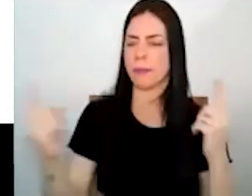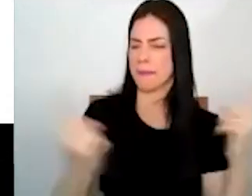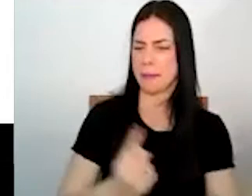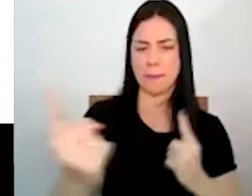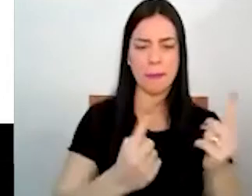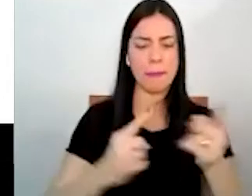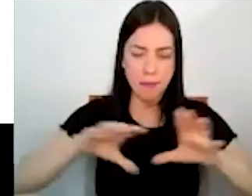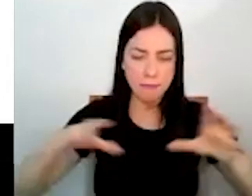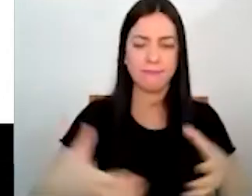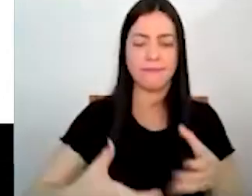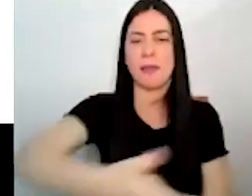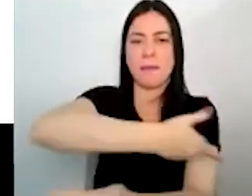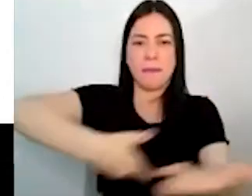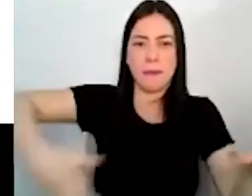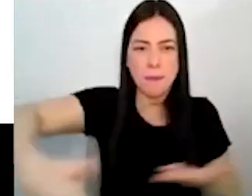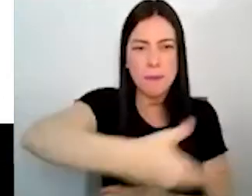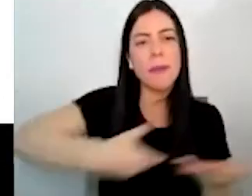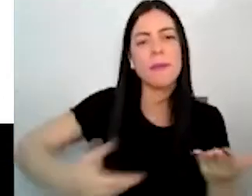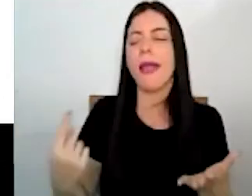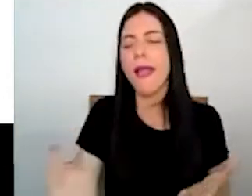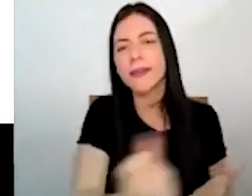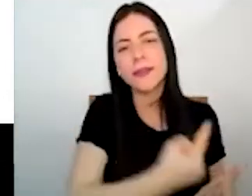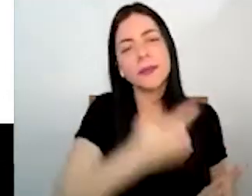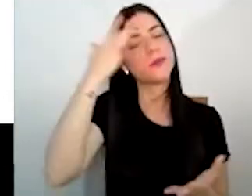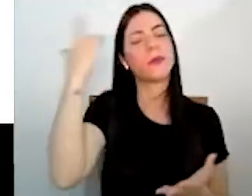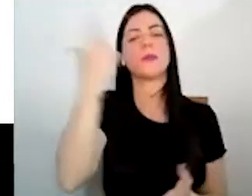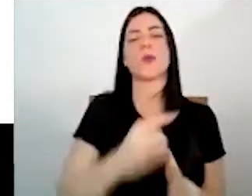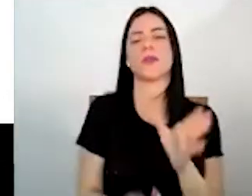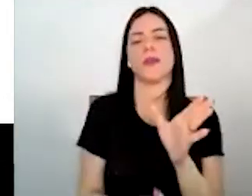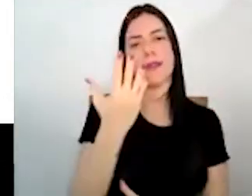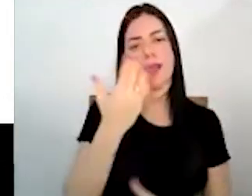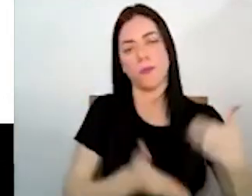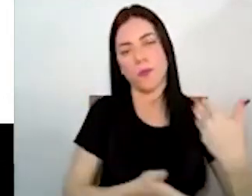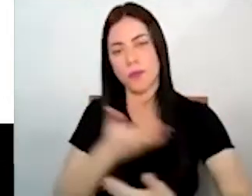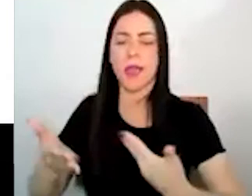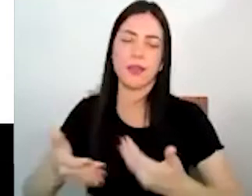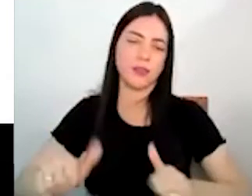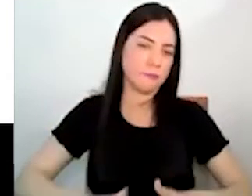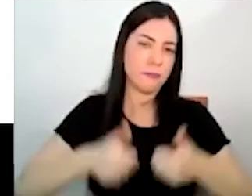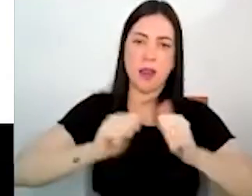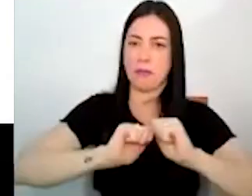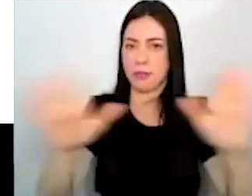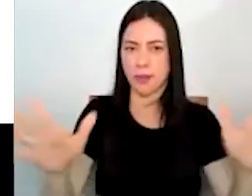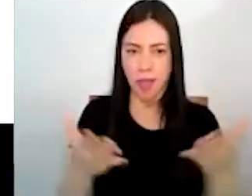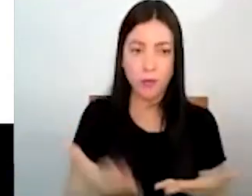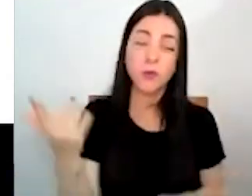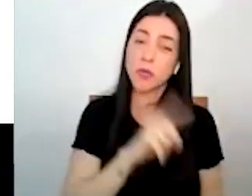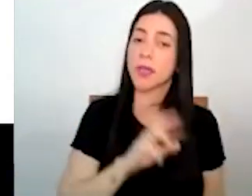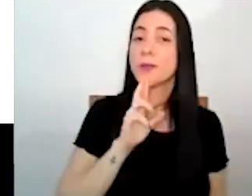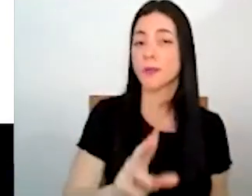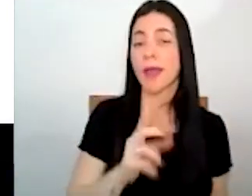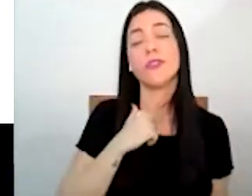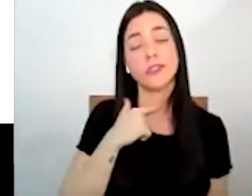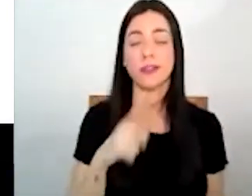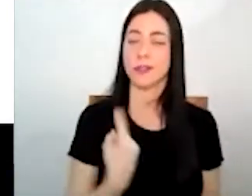consegue tomar partido das fortalezas de cada uma dessas pessoas para construir um processo melhor e chegar nos resultados que a